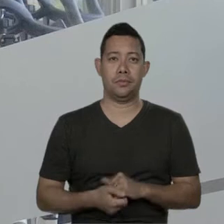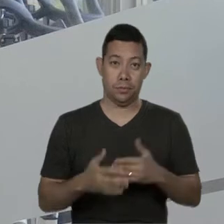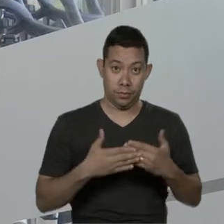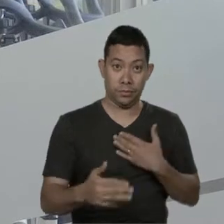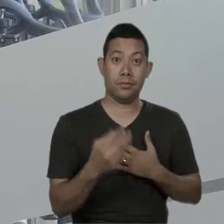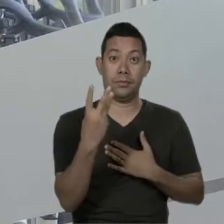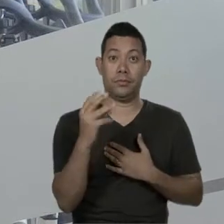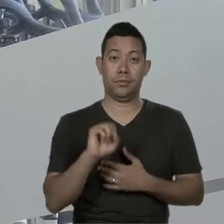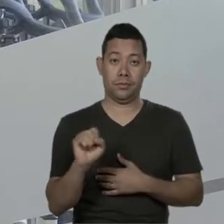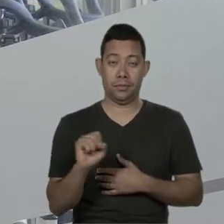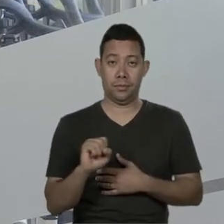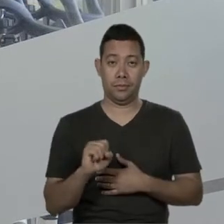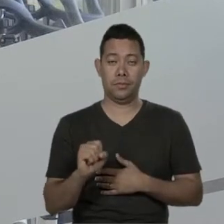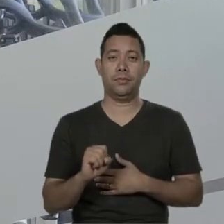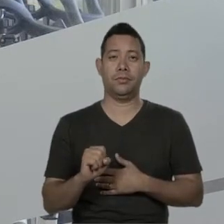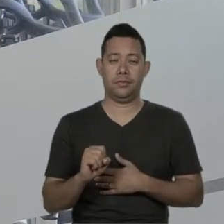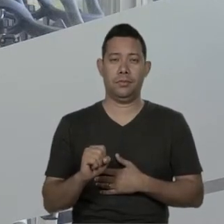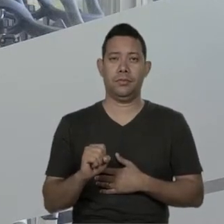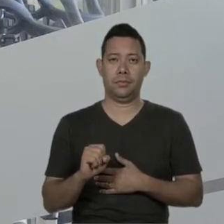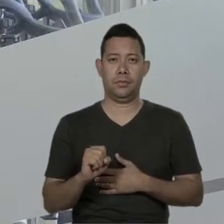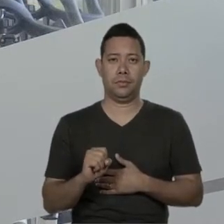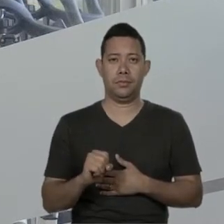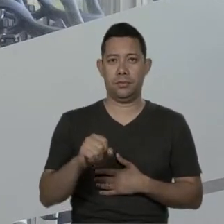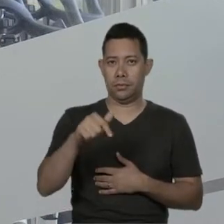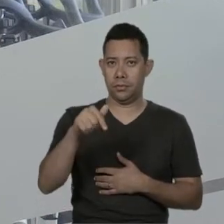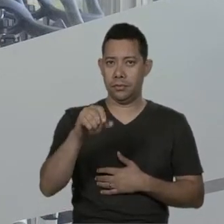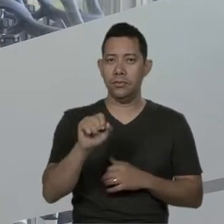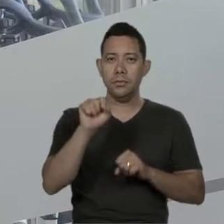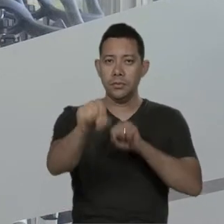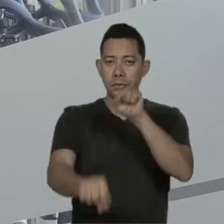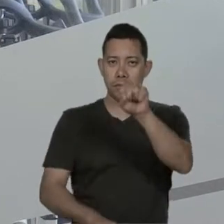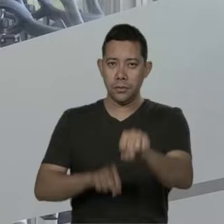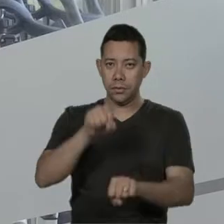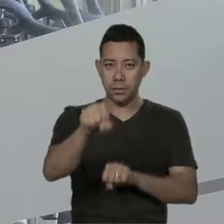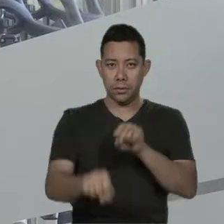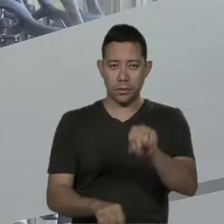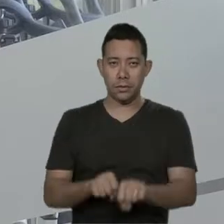valendo 30 segundos, mantém a 70 RPM o seu giro.